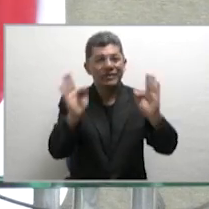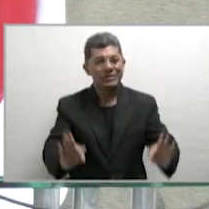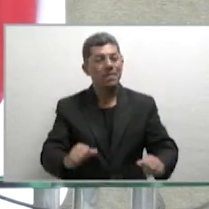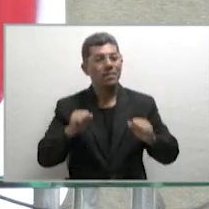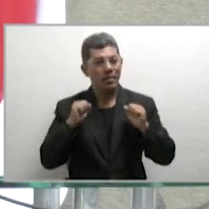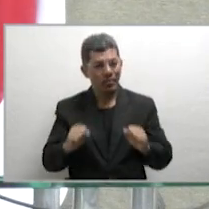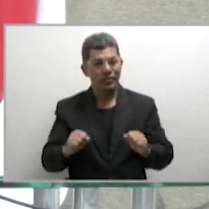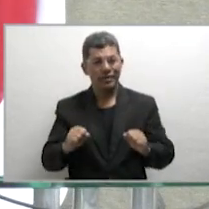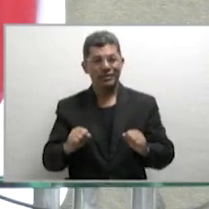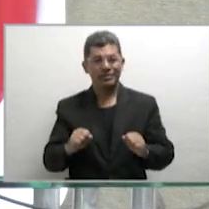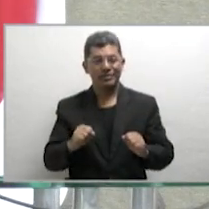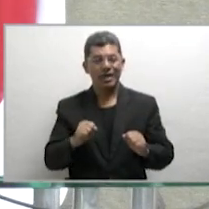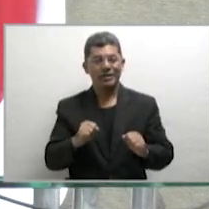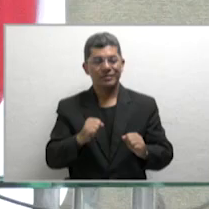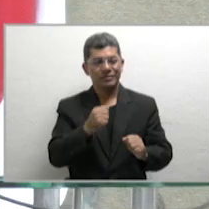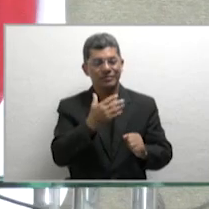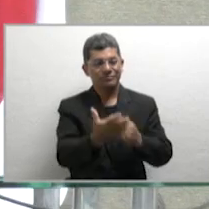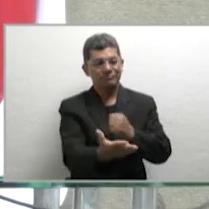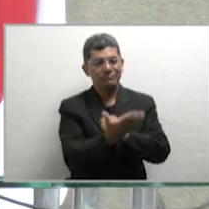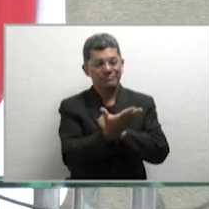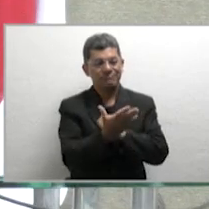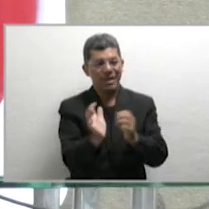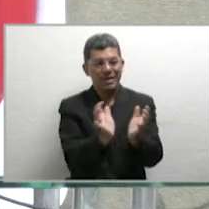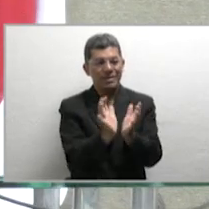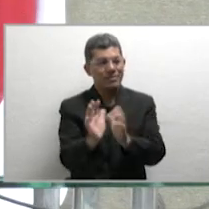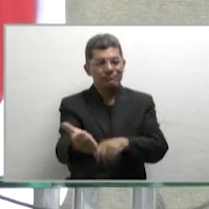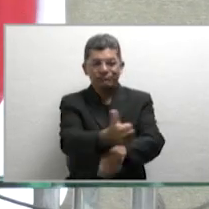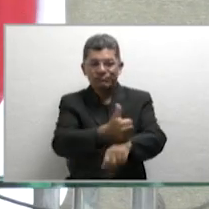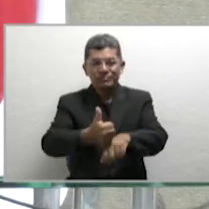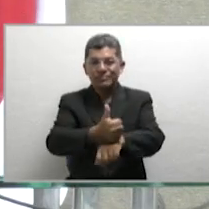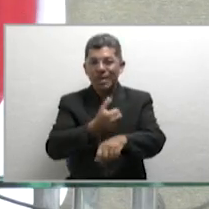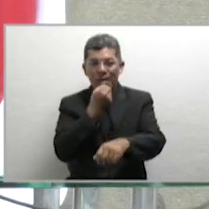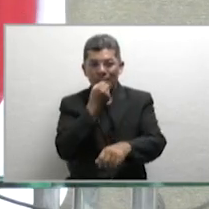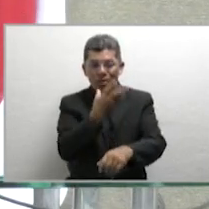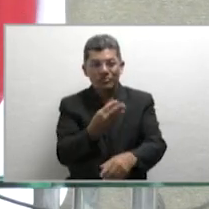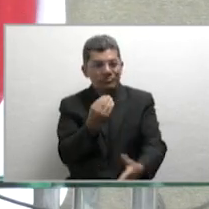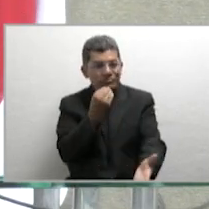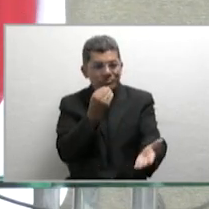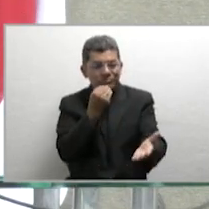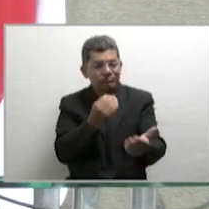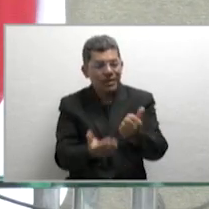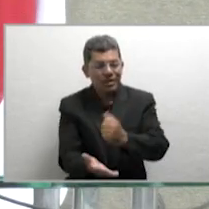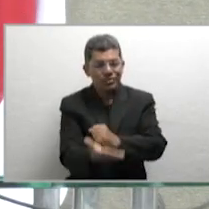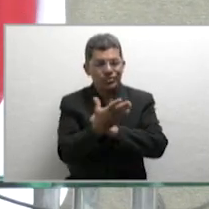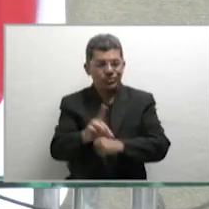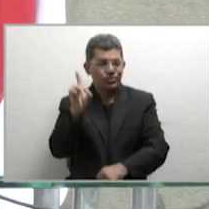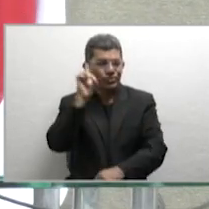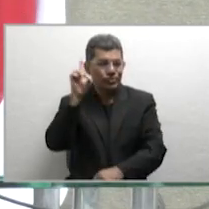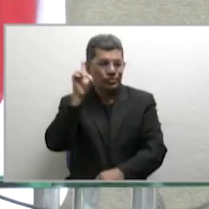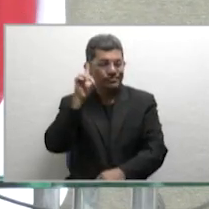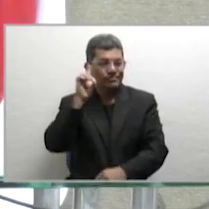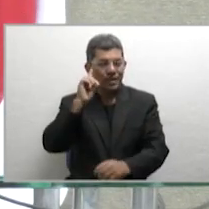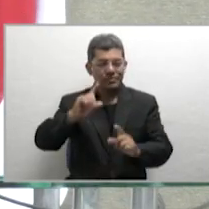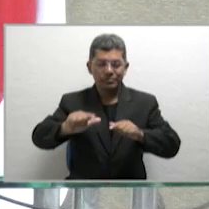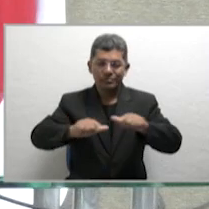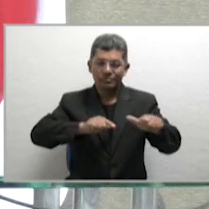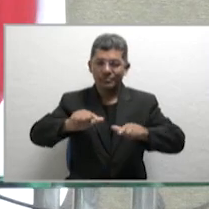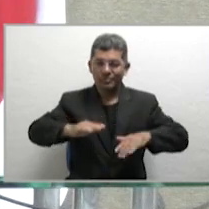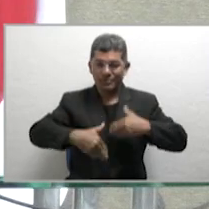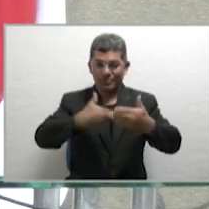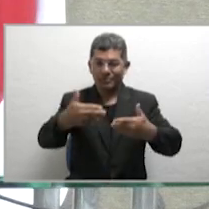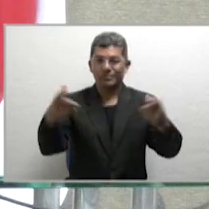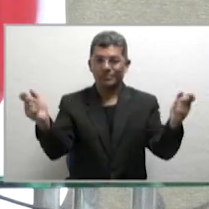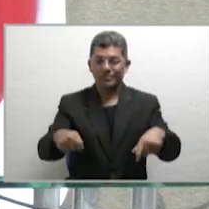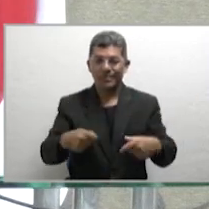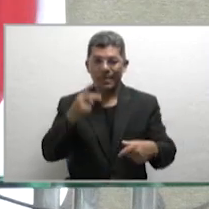poder contar com uma equipe valorosa, com pessoas que nos ajudam a cada dia e estão empenhadas para ver